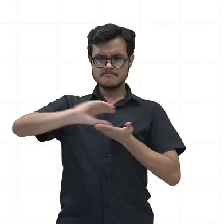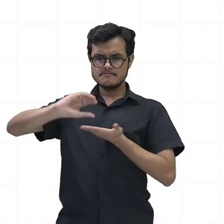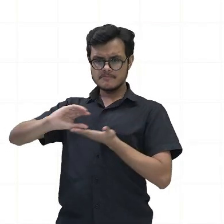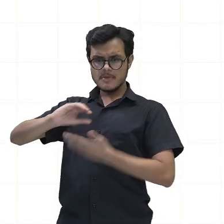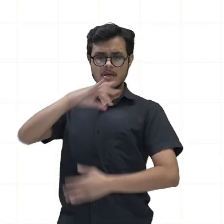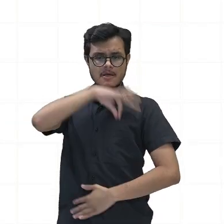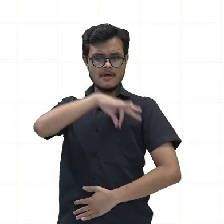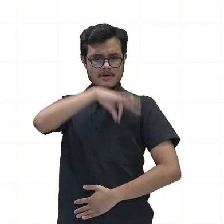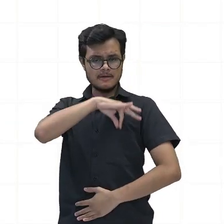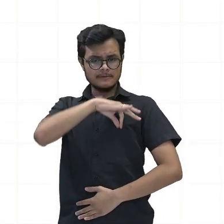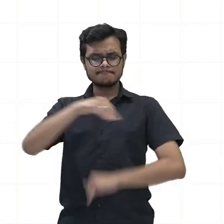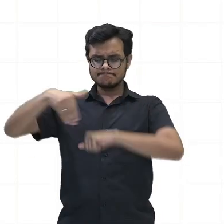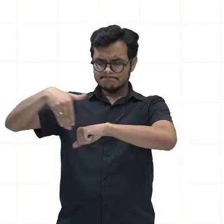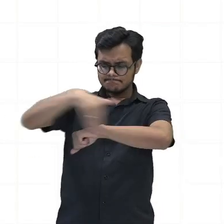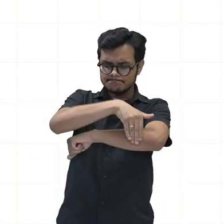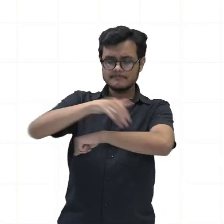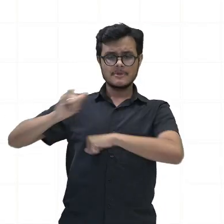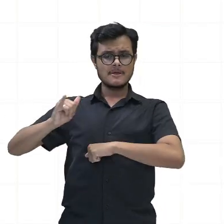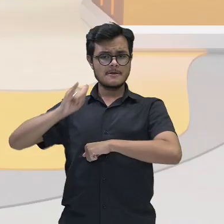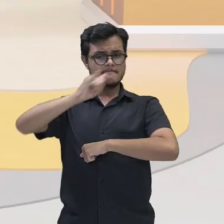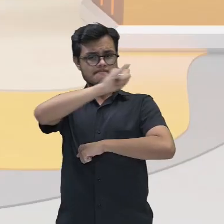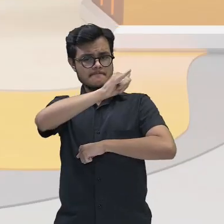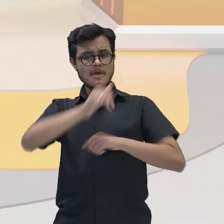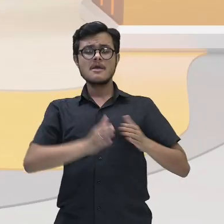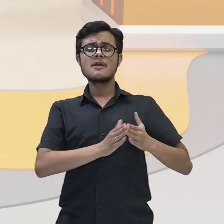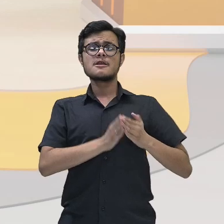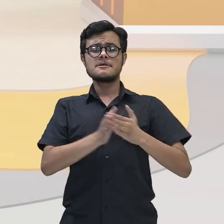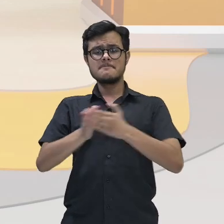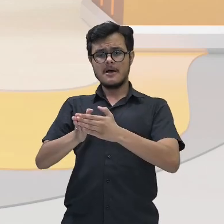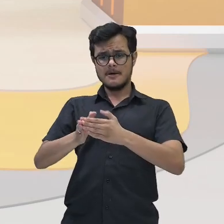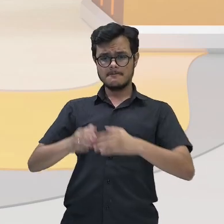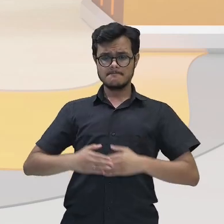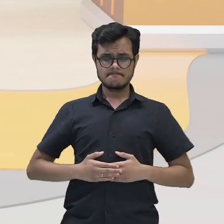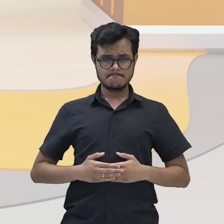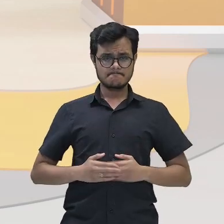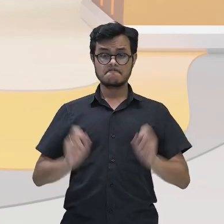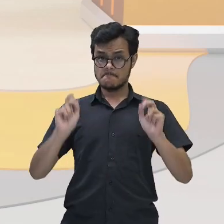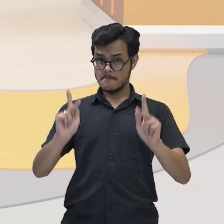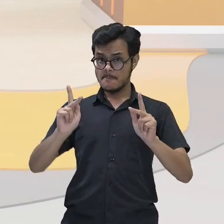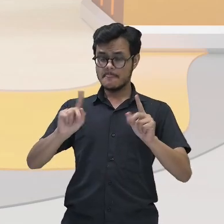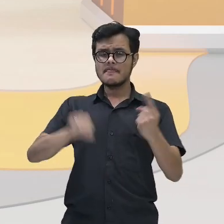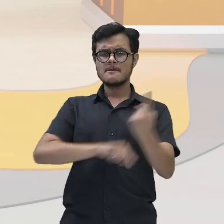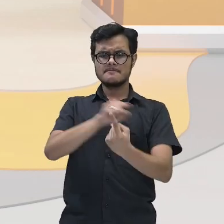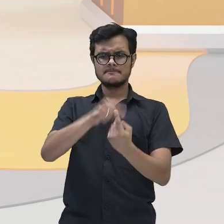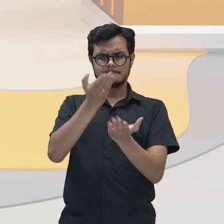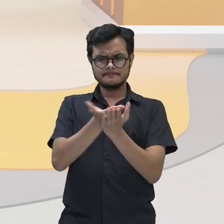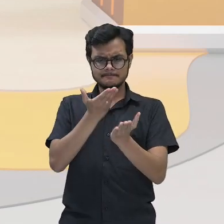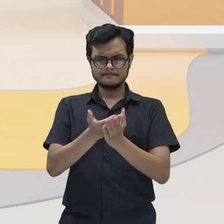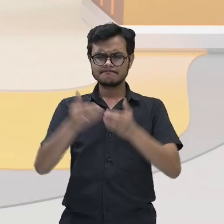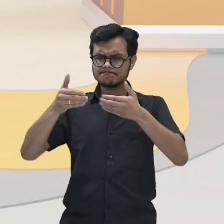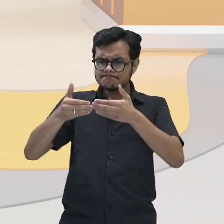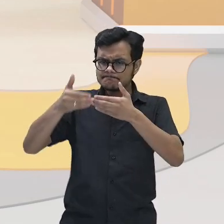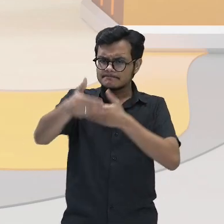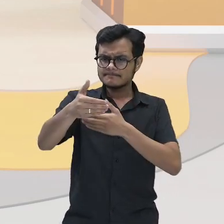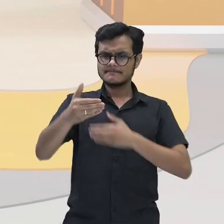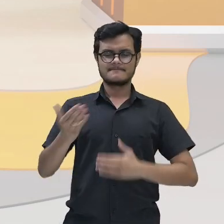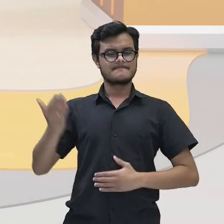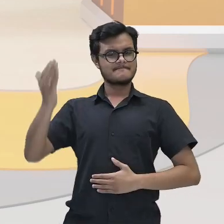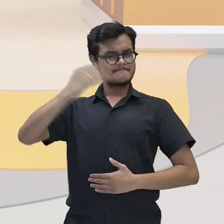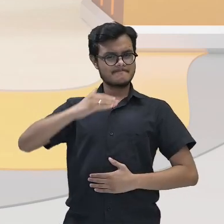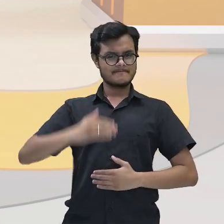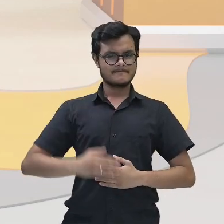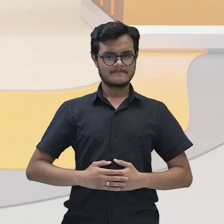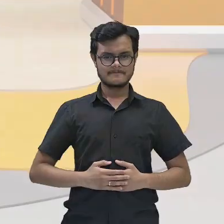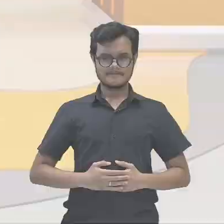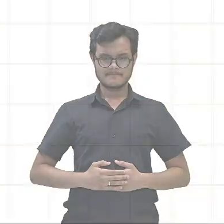ferroviária, rodoviária, aérea e hidroviária, tá bom? Então esse é o objeto de conhecimento da nossa aula e vamos aí a mais uma